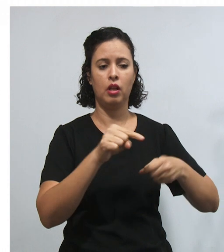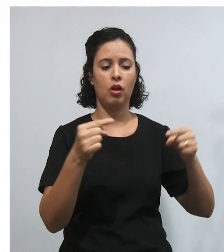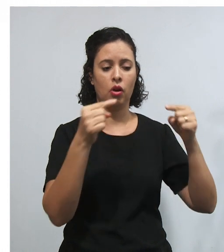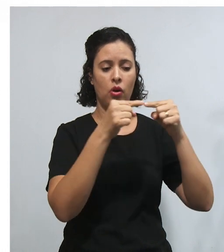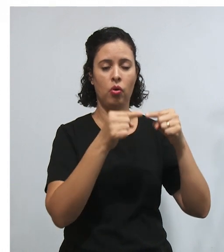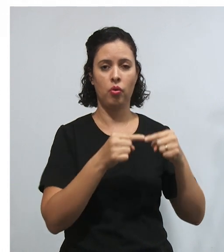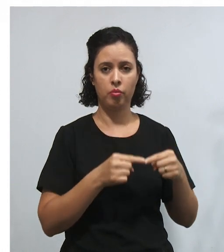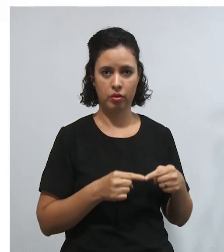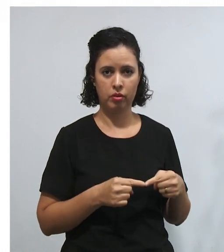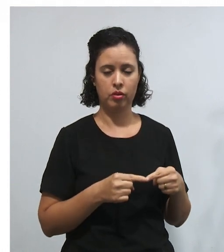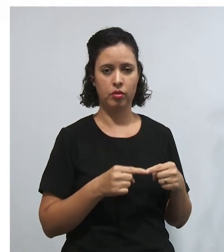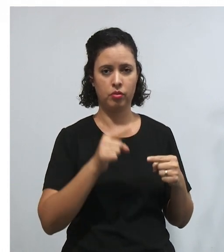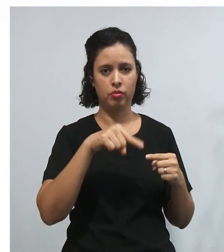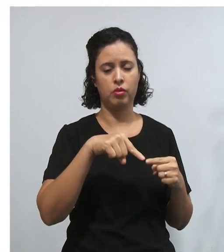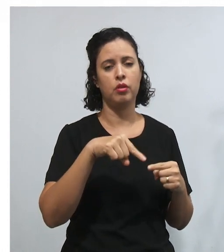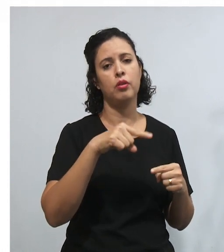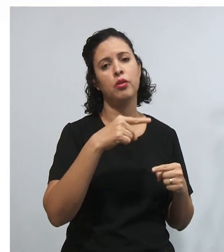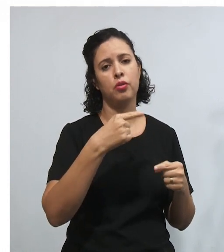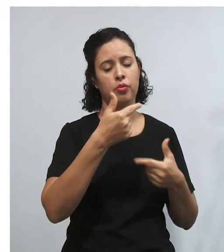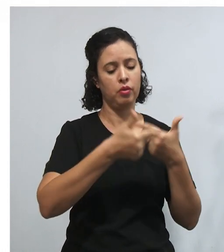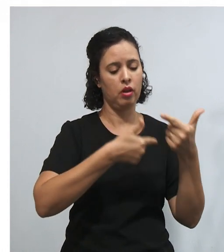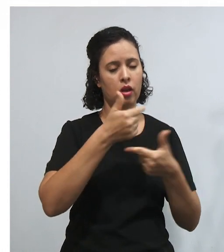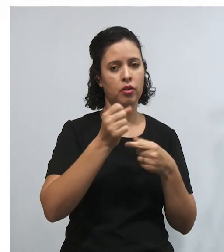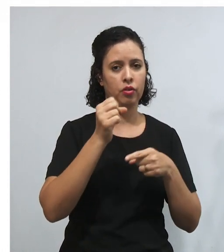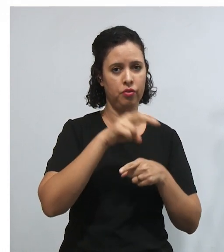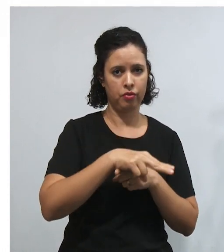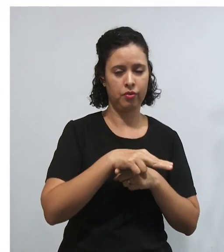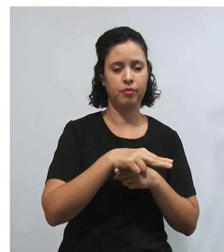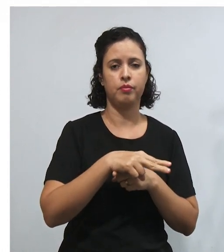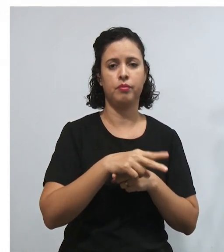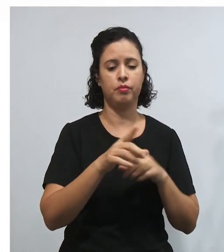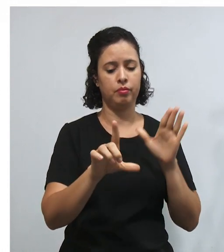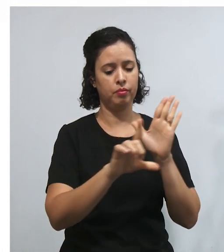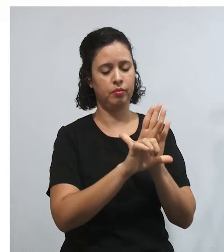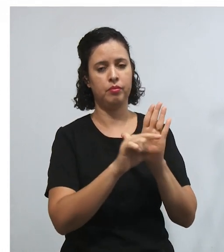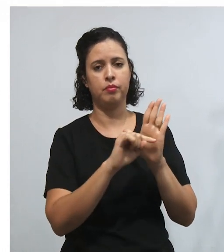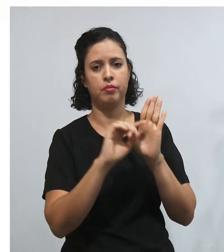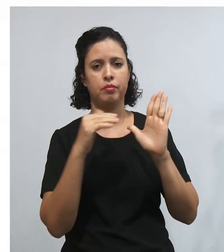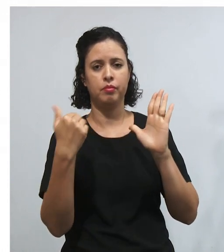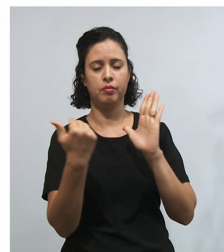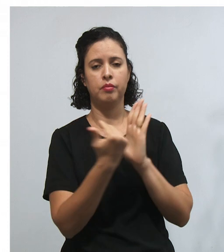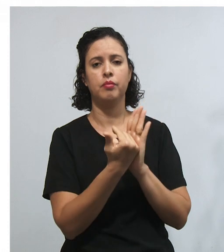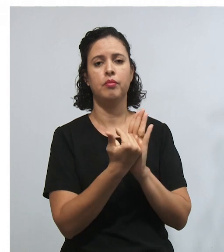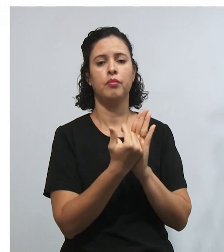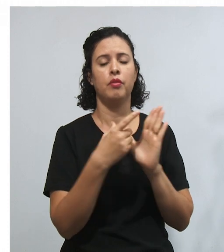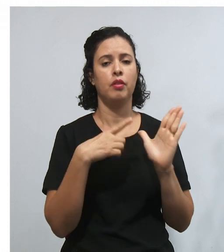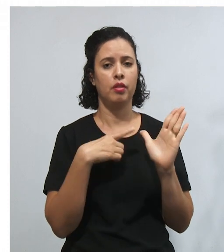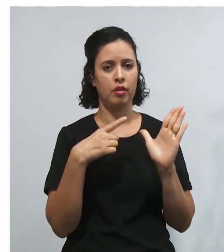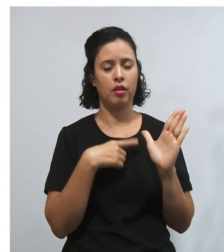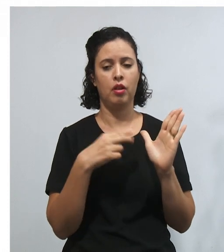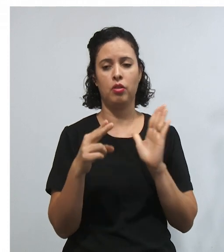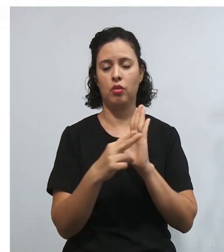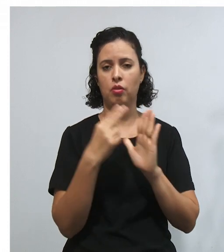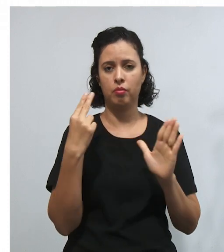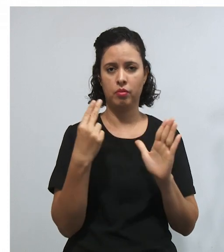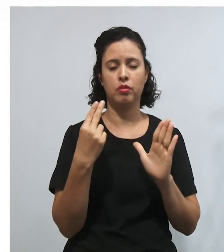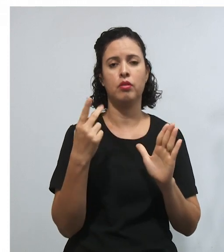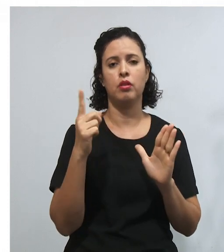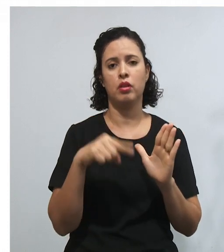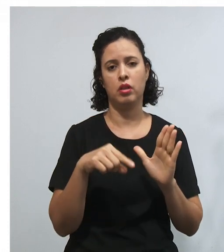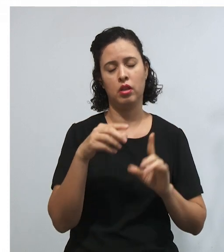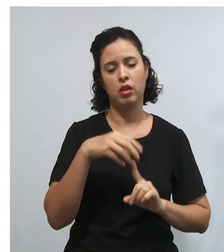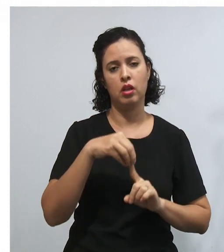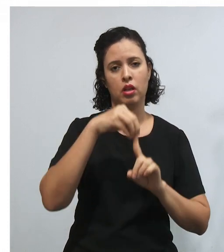e complexidade do cargo ou do emprego, na forma prevista em lei, ressalvadas as nomeações para